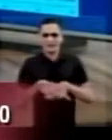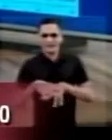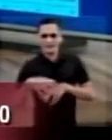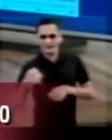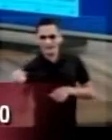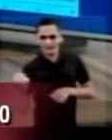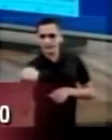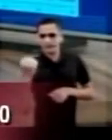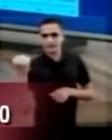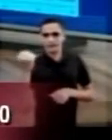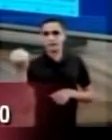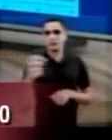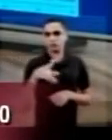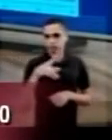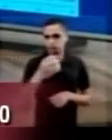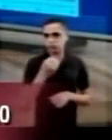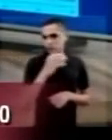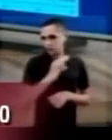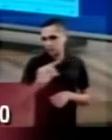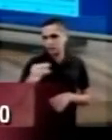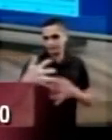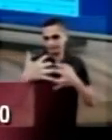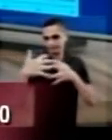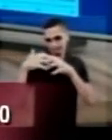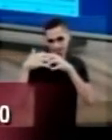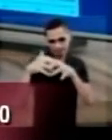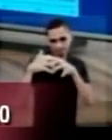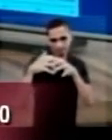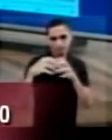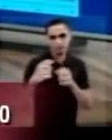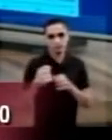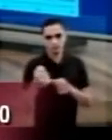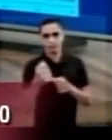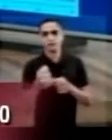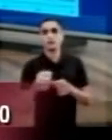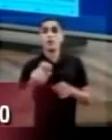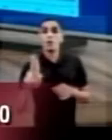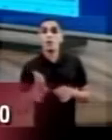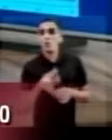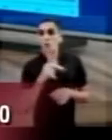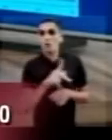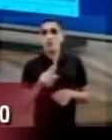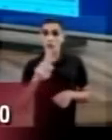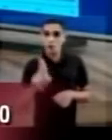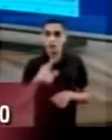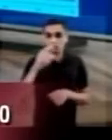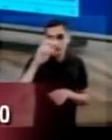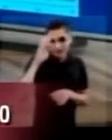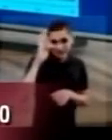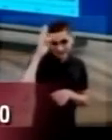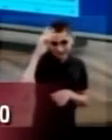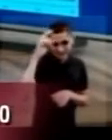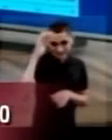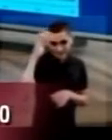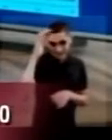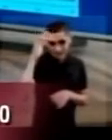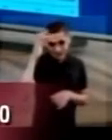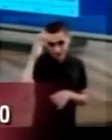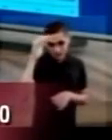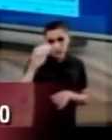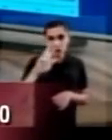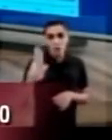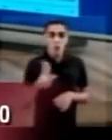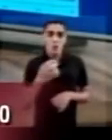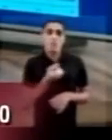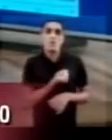tá? Então, ele usa essa teoria, que é uma teoria que é feita com grandes números de dados, né?